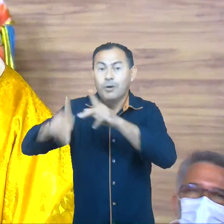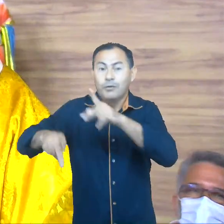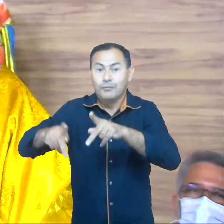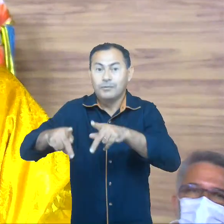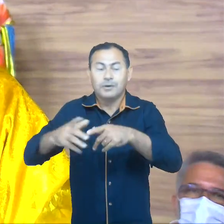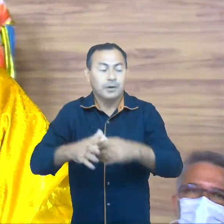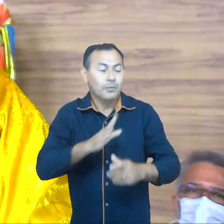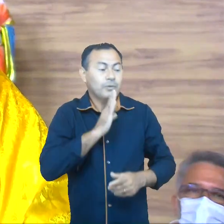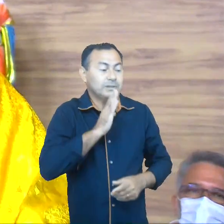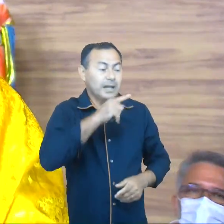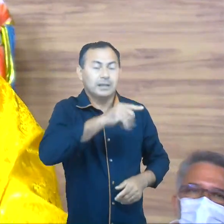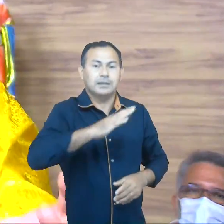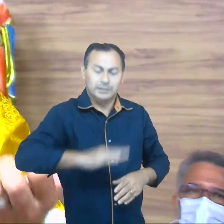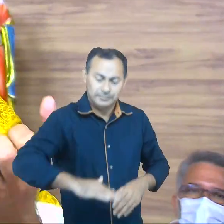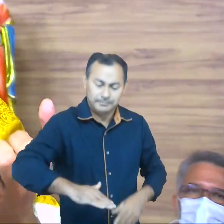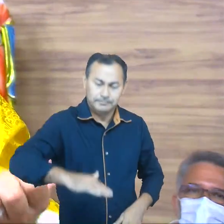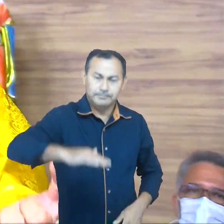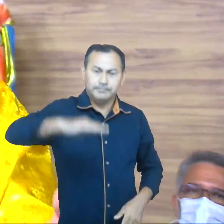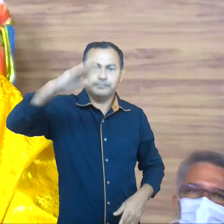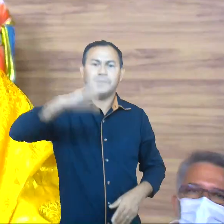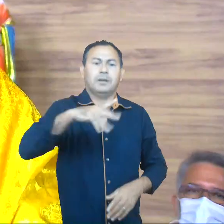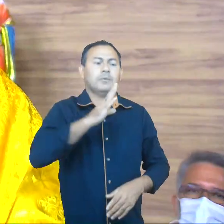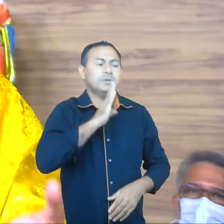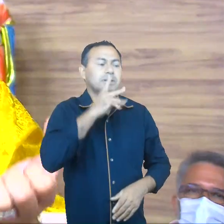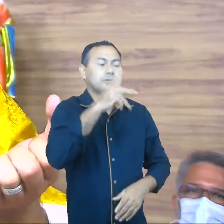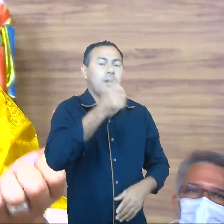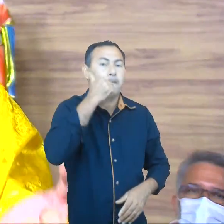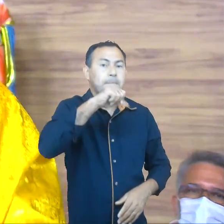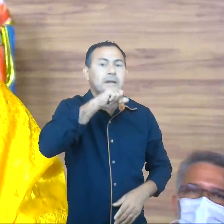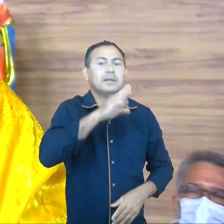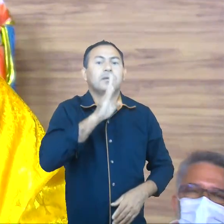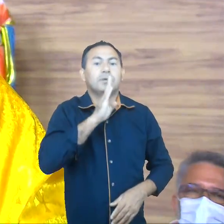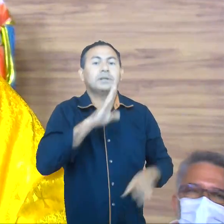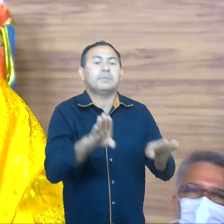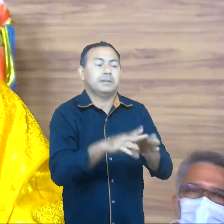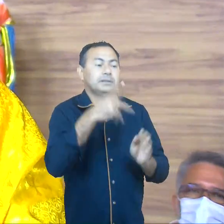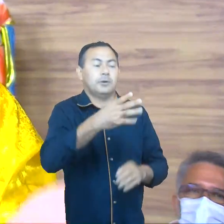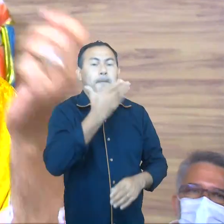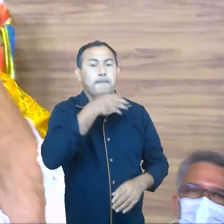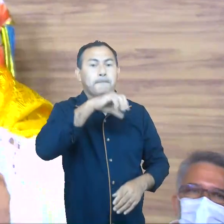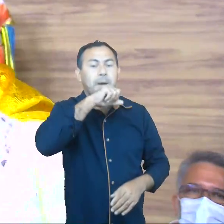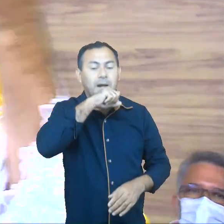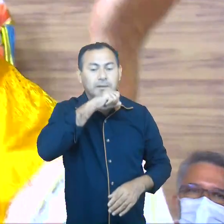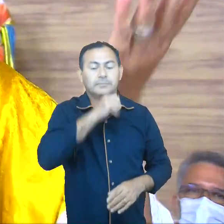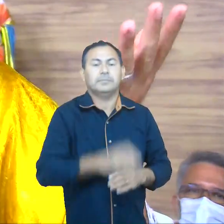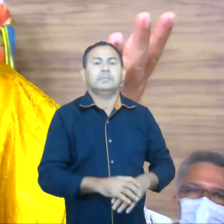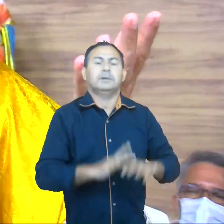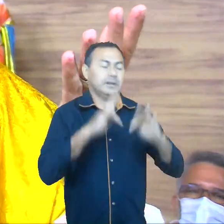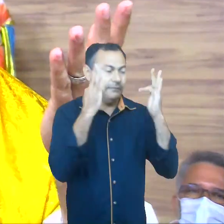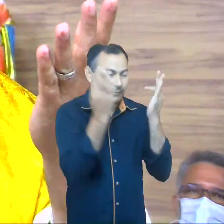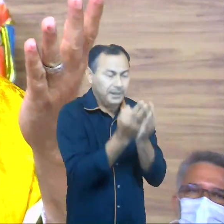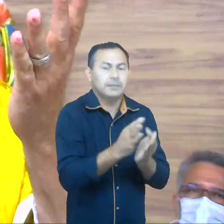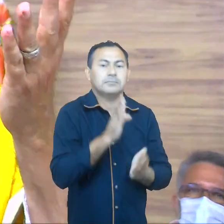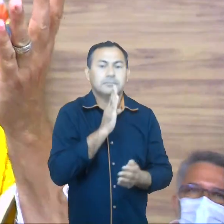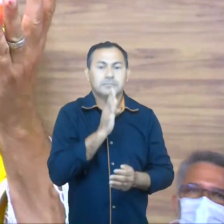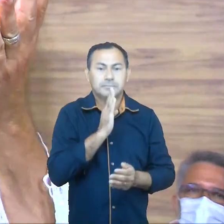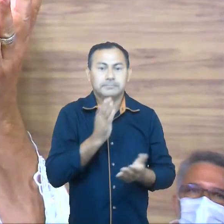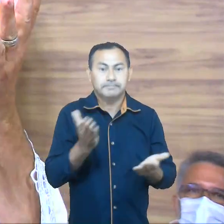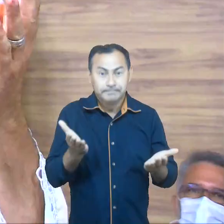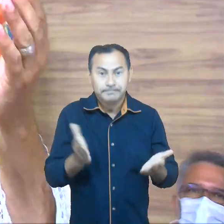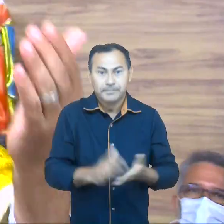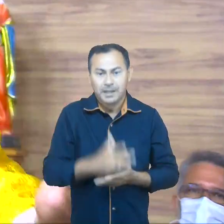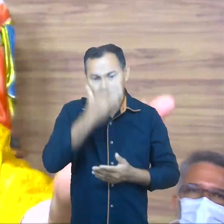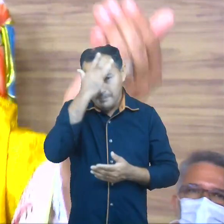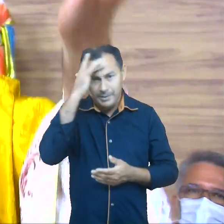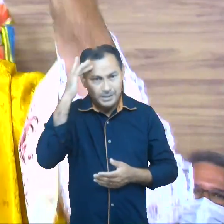ele desde criança. Conhecia sua mãe, conhecia o seu pai, conhecia os seus parentes. Então as